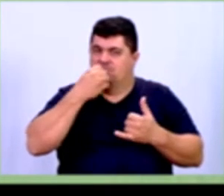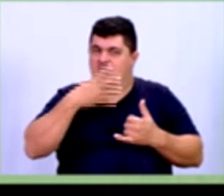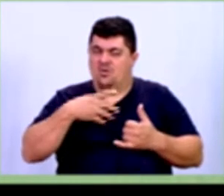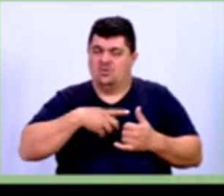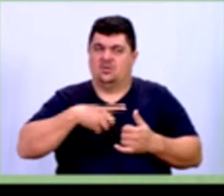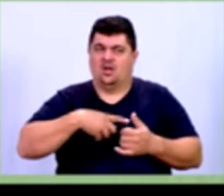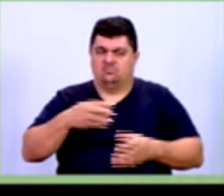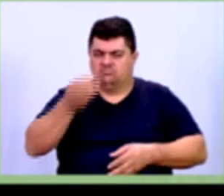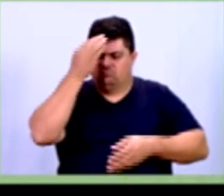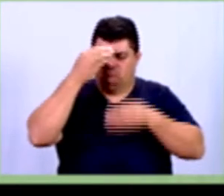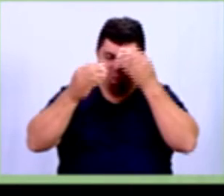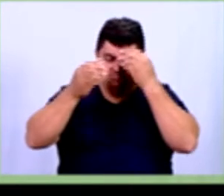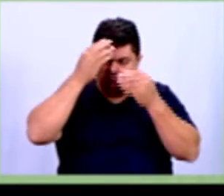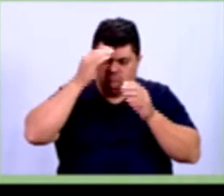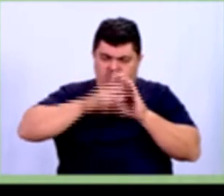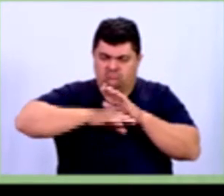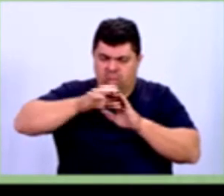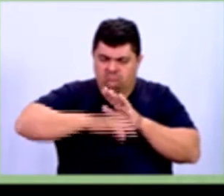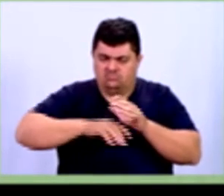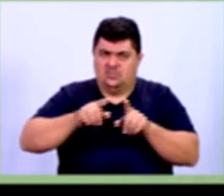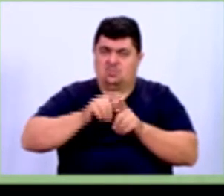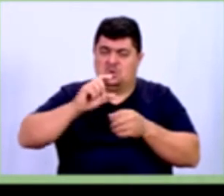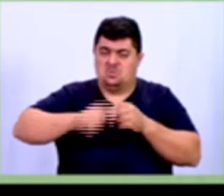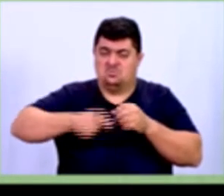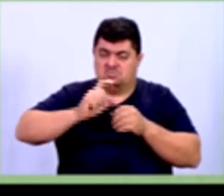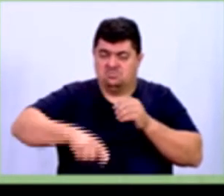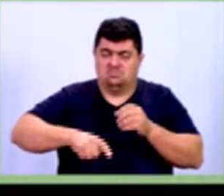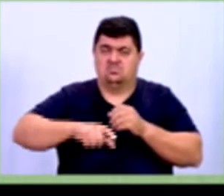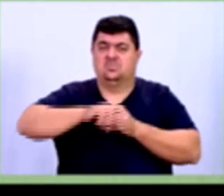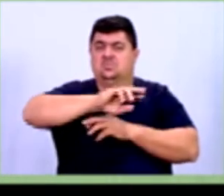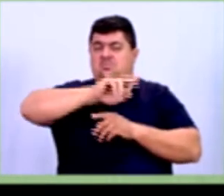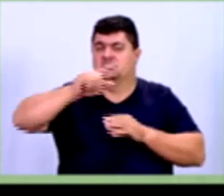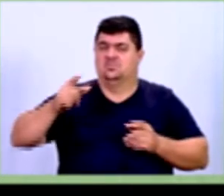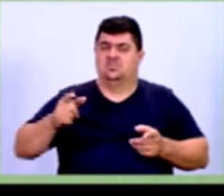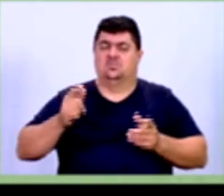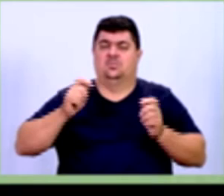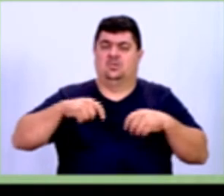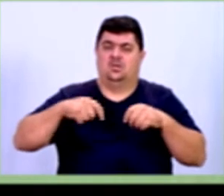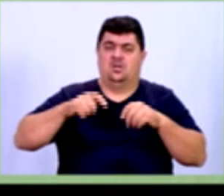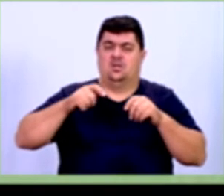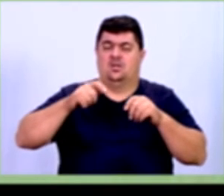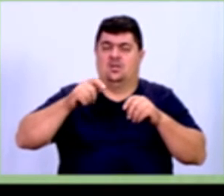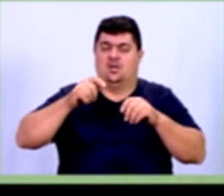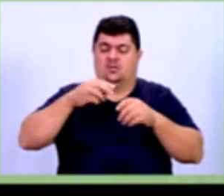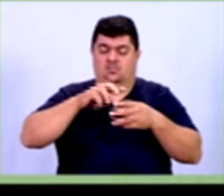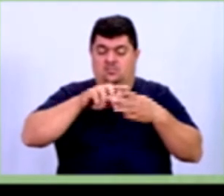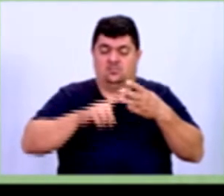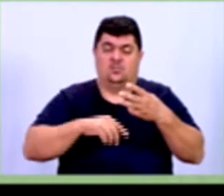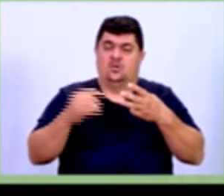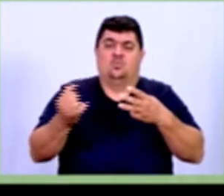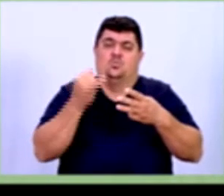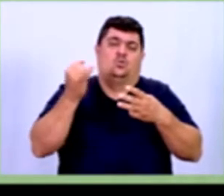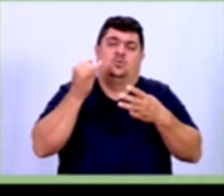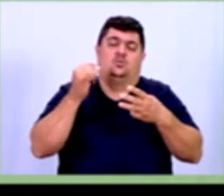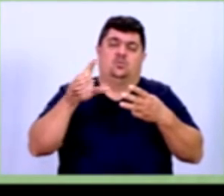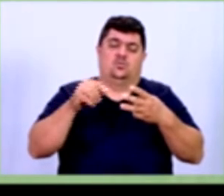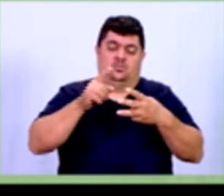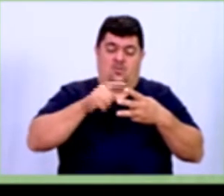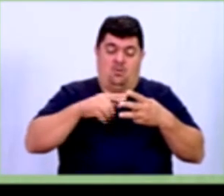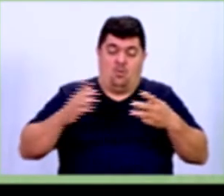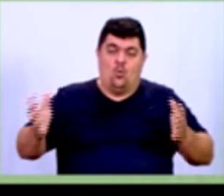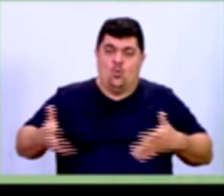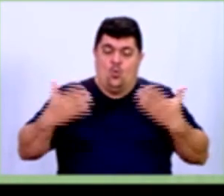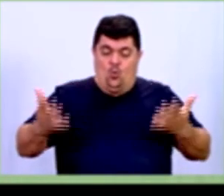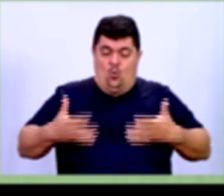e conteúdos de forma sociável, lúdica e possibilitam a junção de 3 fatores importantes: a